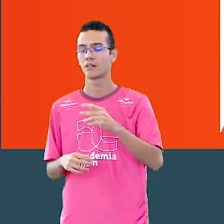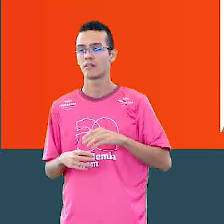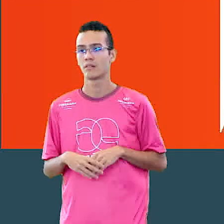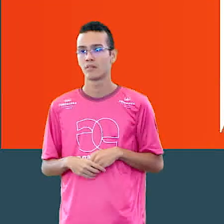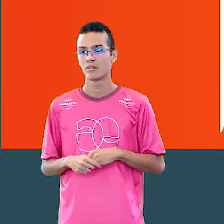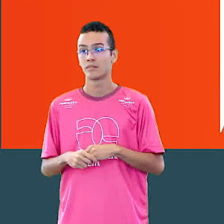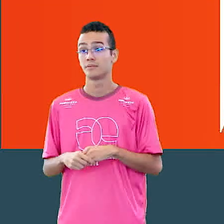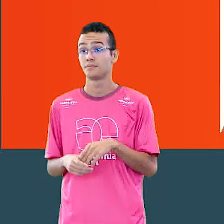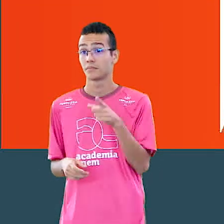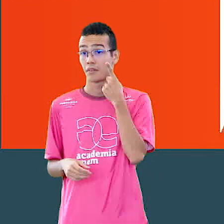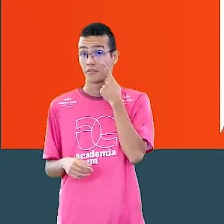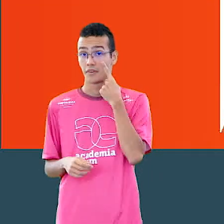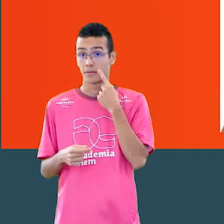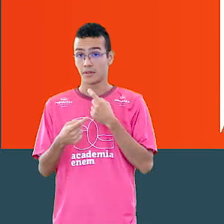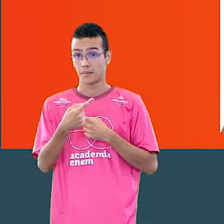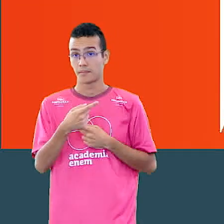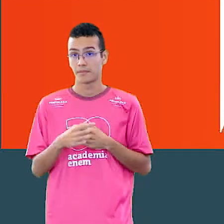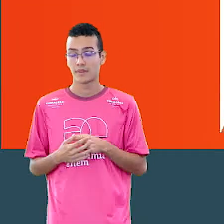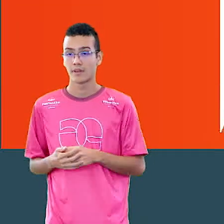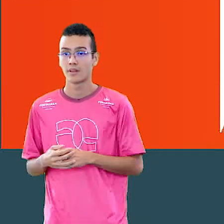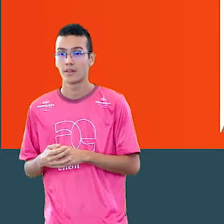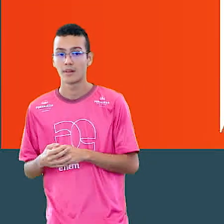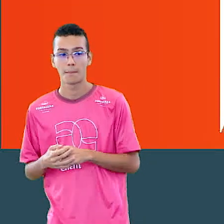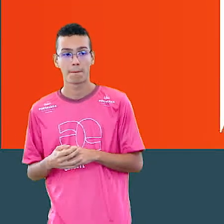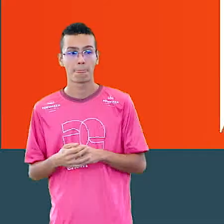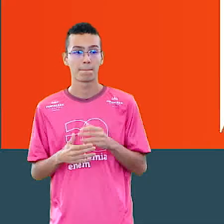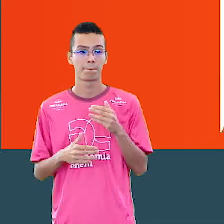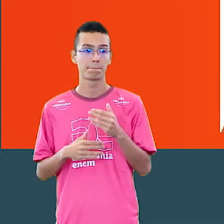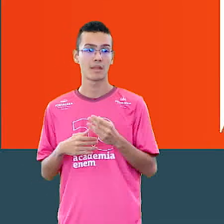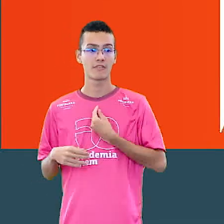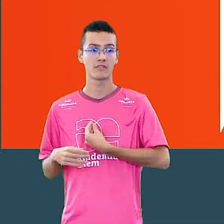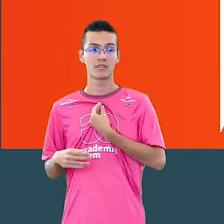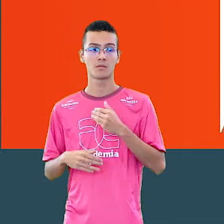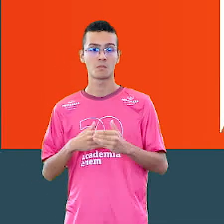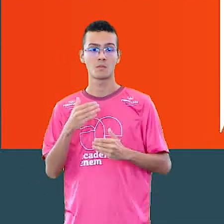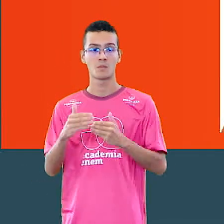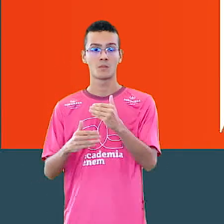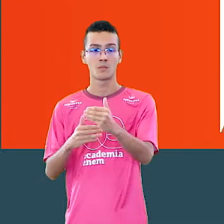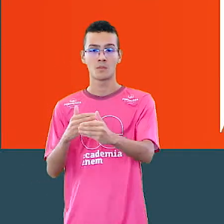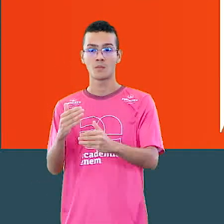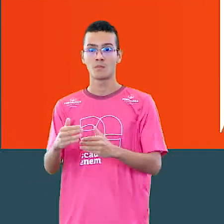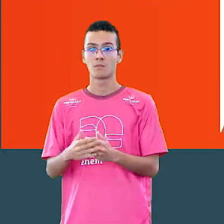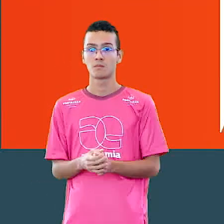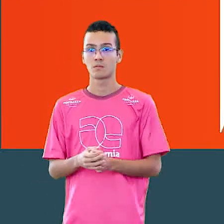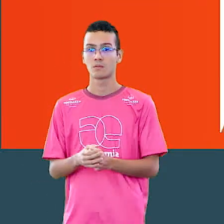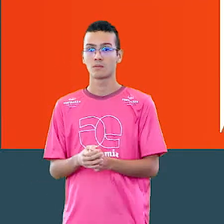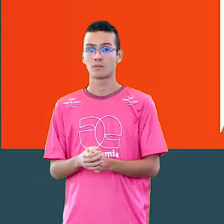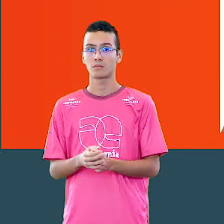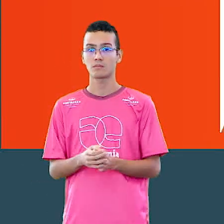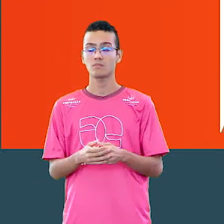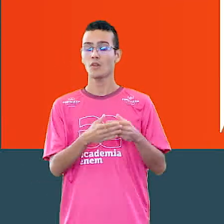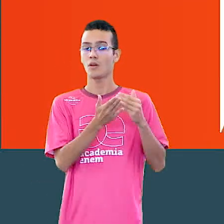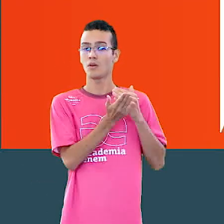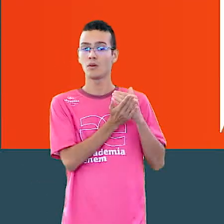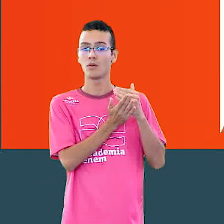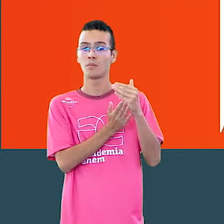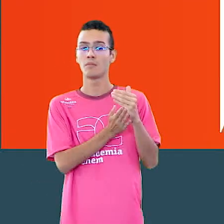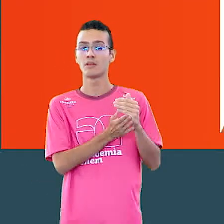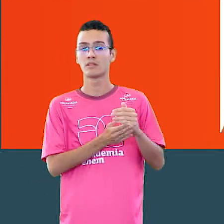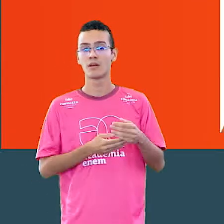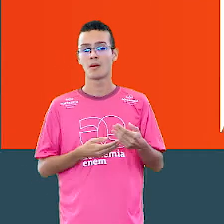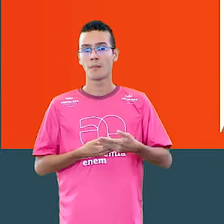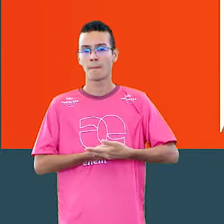ela trilhou. Veja bem o que foi que ela trilhou, certo? Foi babá, foi